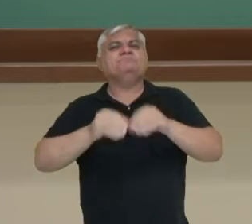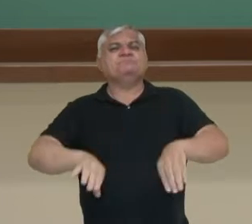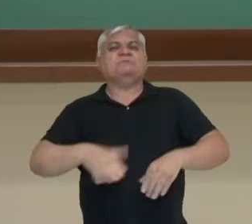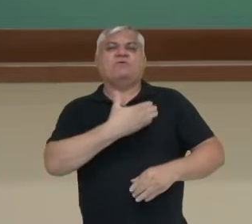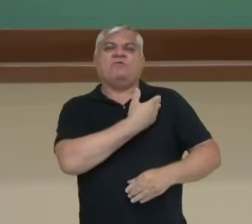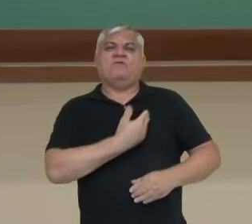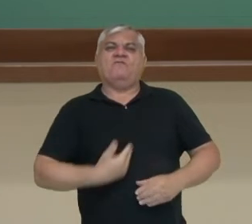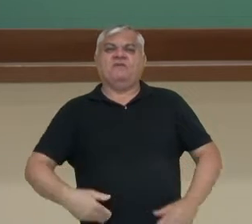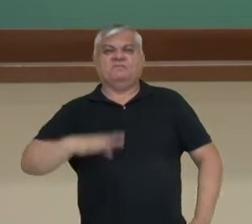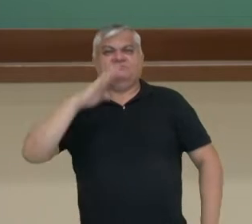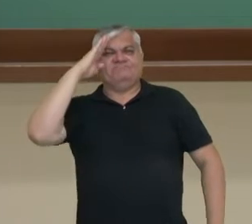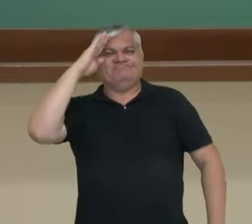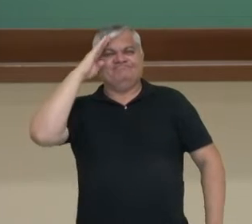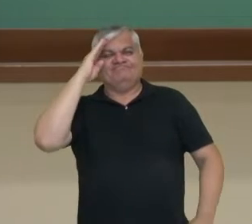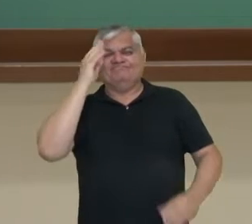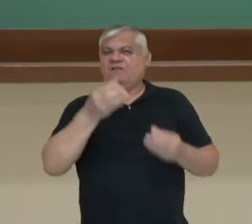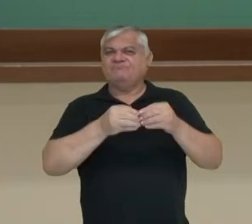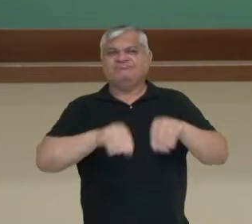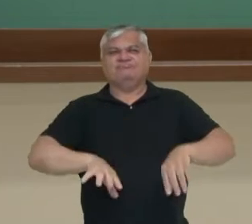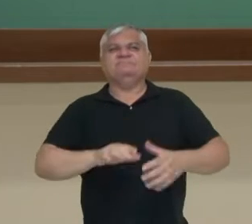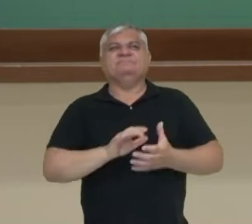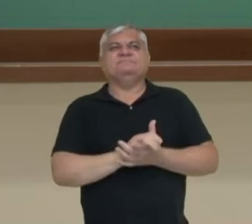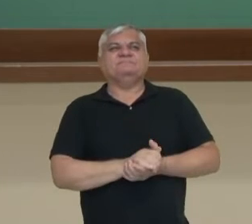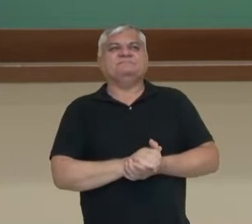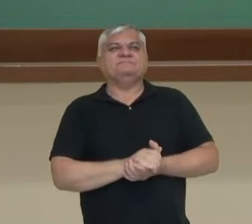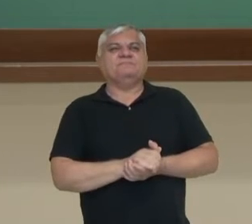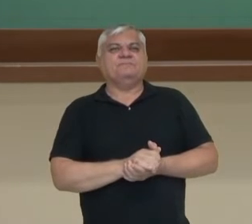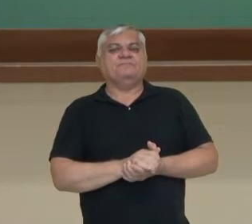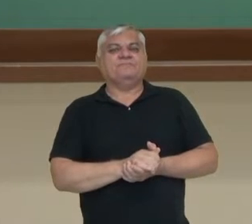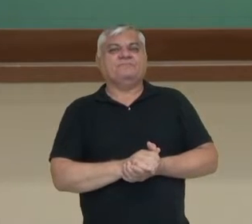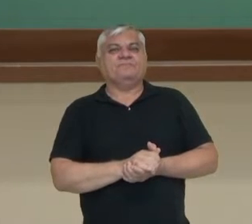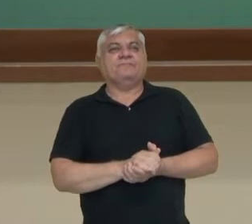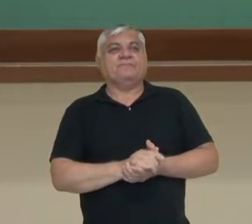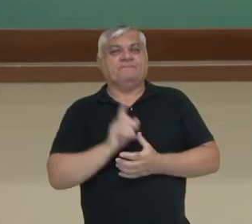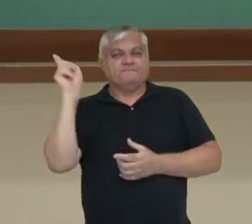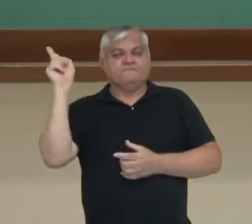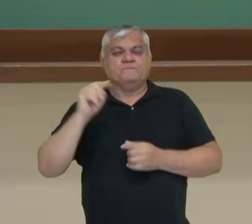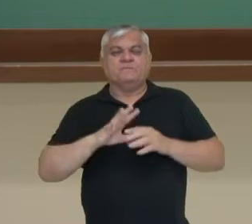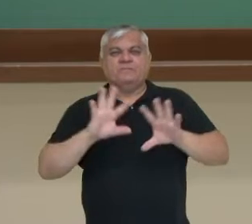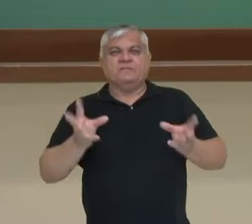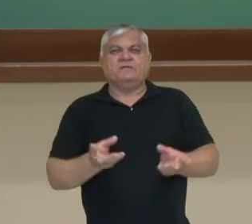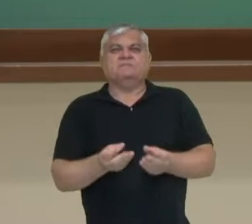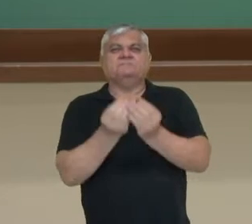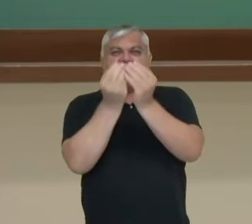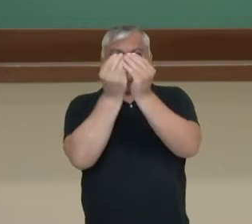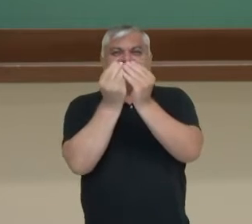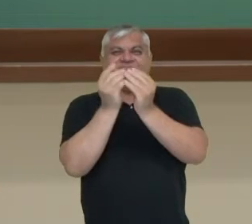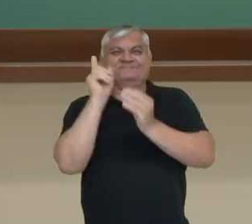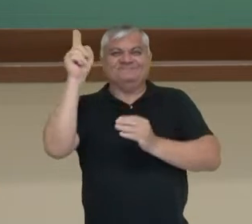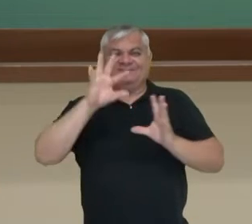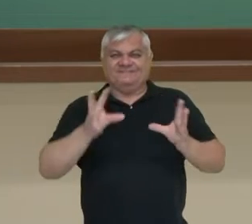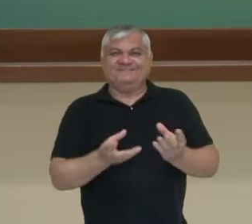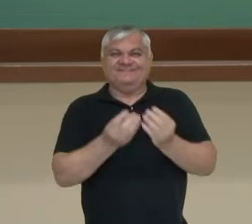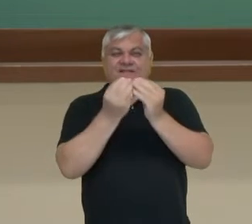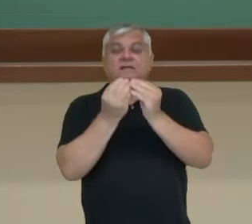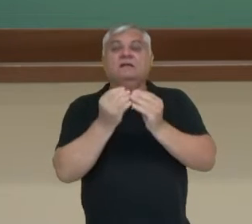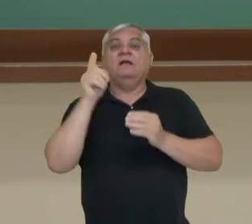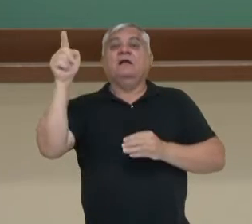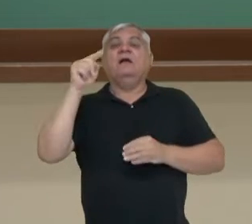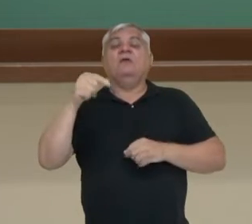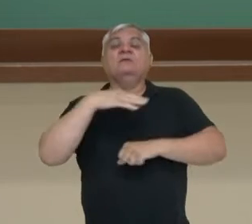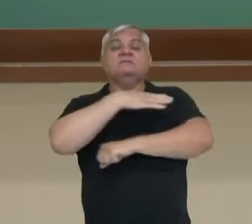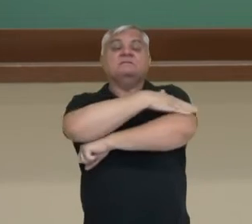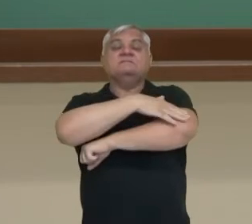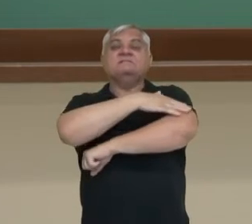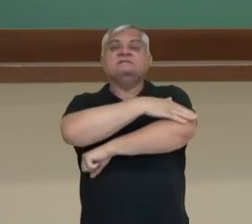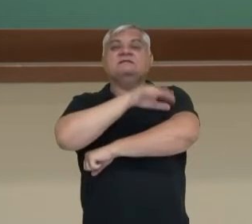governo militar instalado. Essa aqui é uma missa em homenagem ao Vladimir Herzog. Reuniu 8.000 pessoas na Praça da Sé,